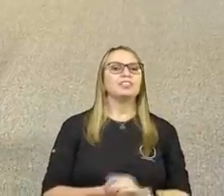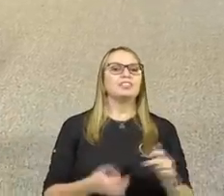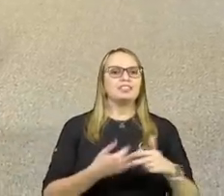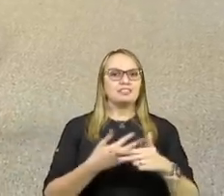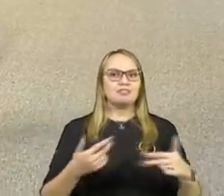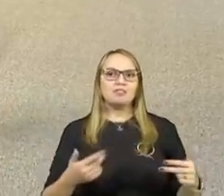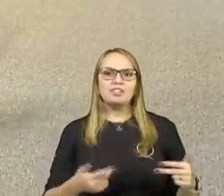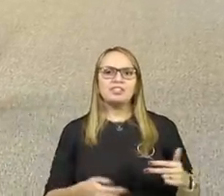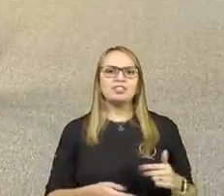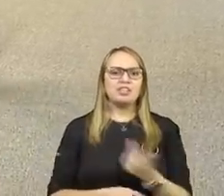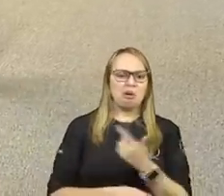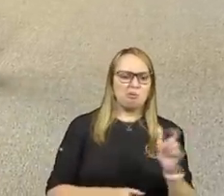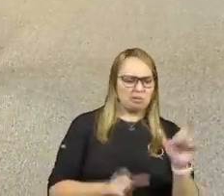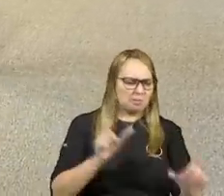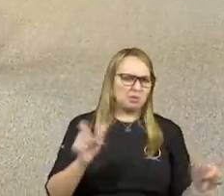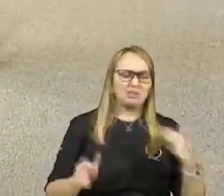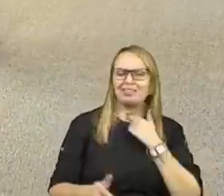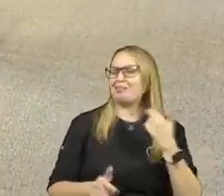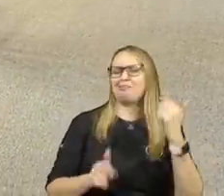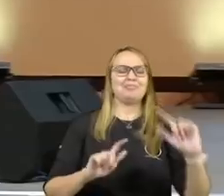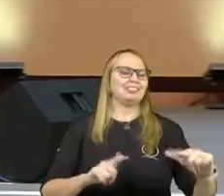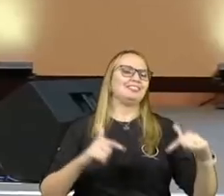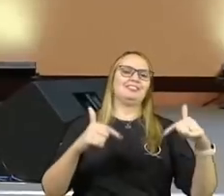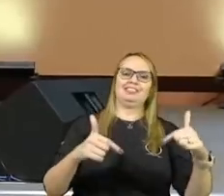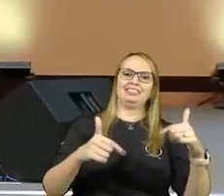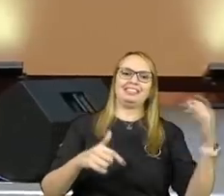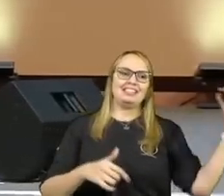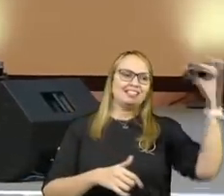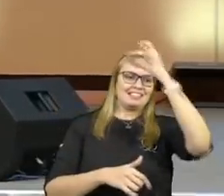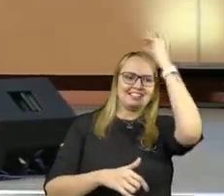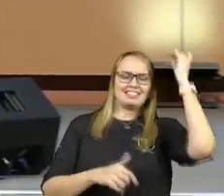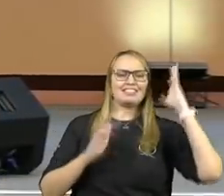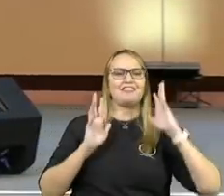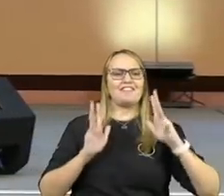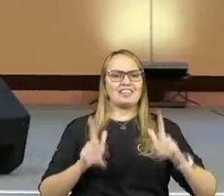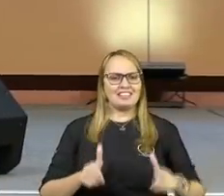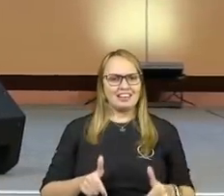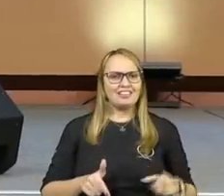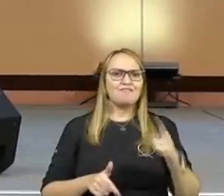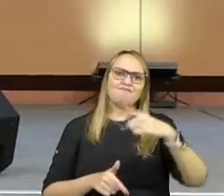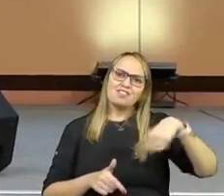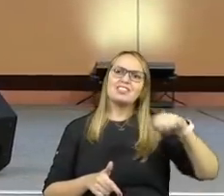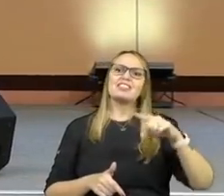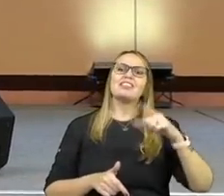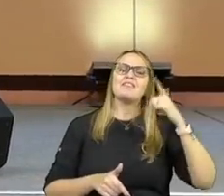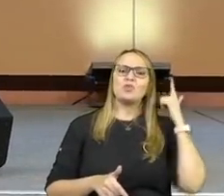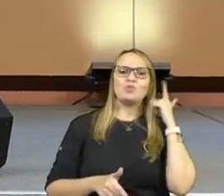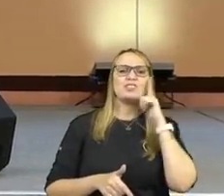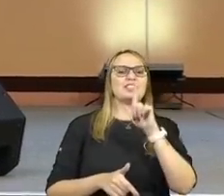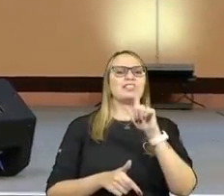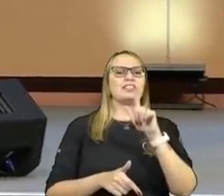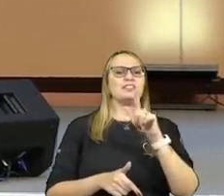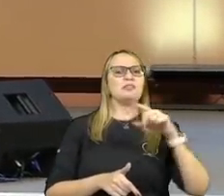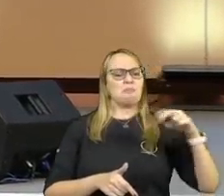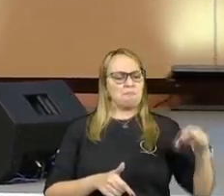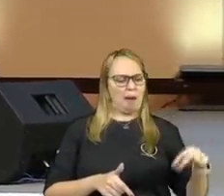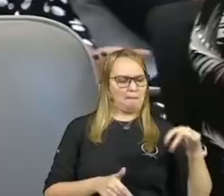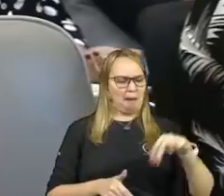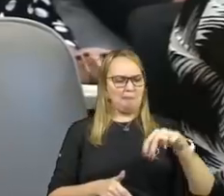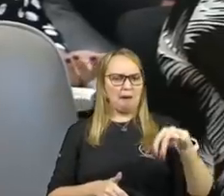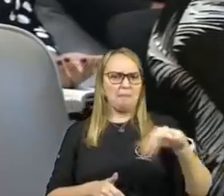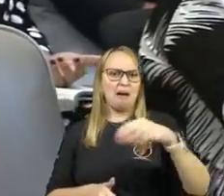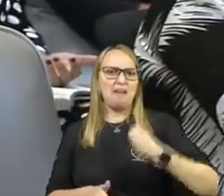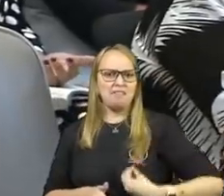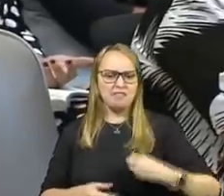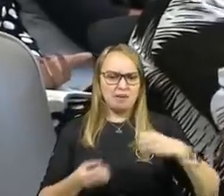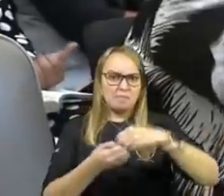coisa que ninguém pode fazer, meu irmão. Santificai-vos, você vai passar por portas que ninguém